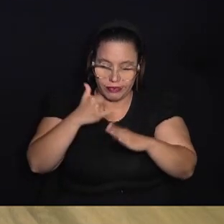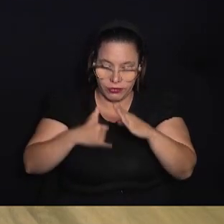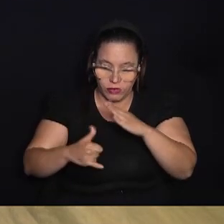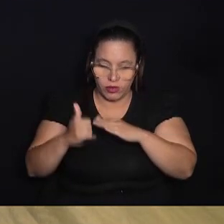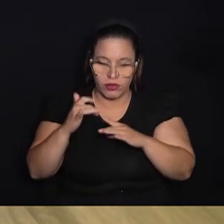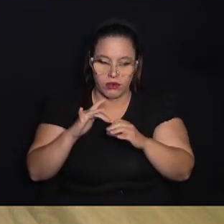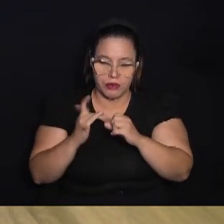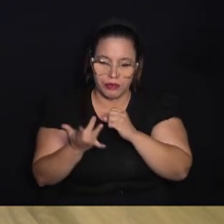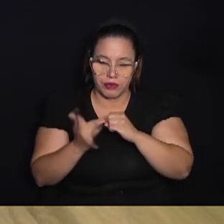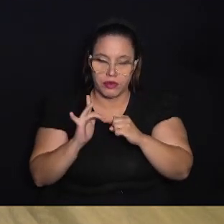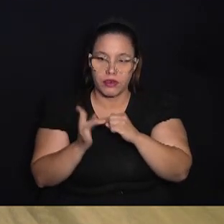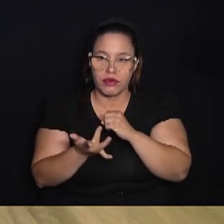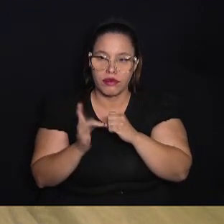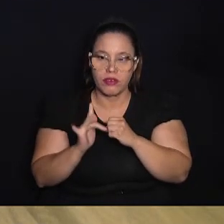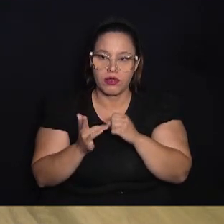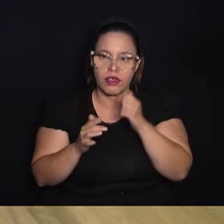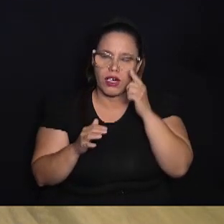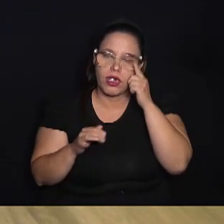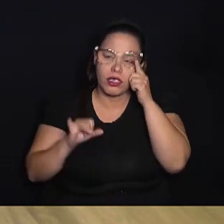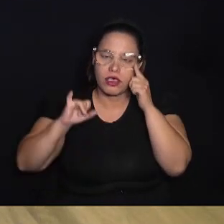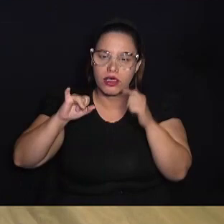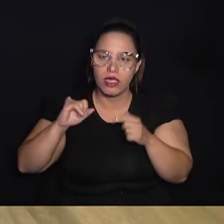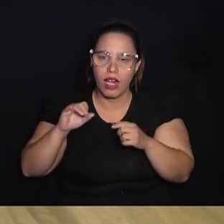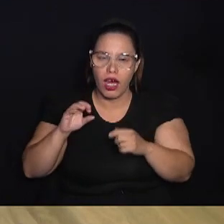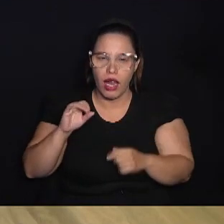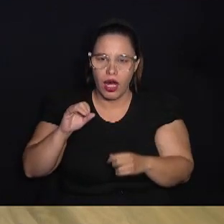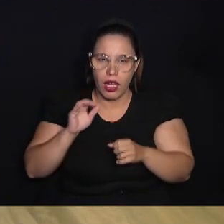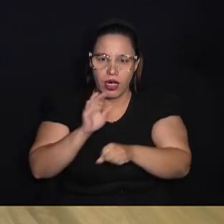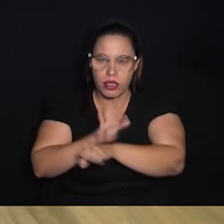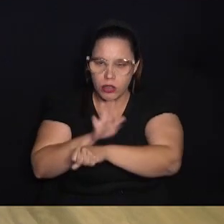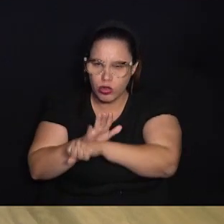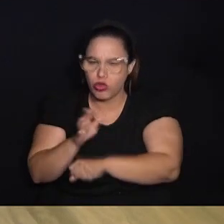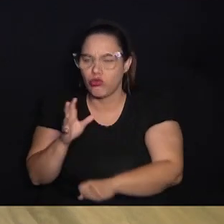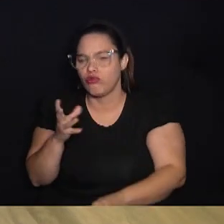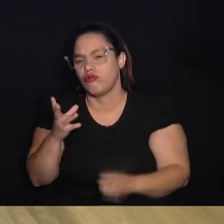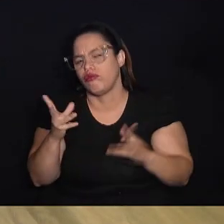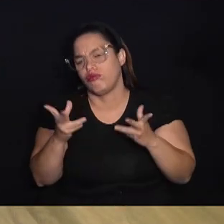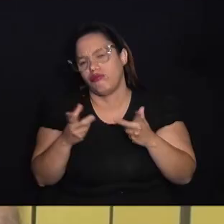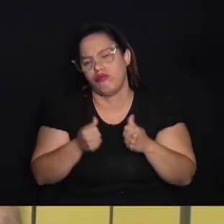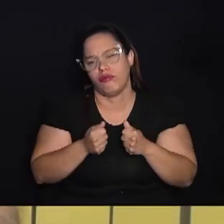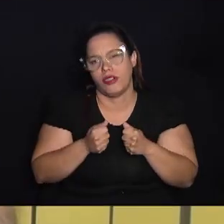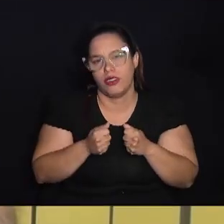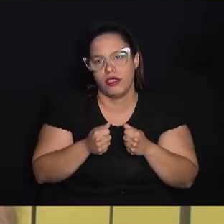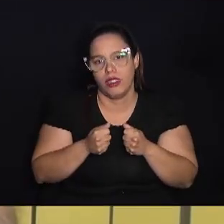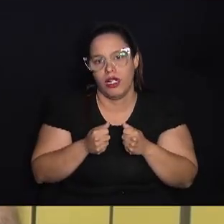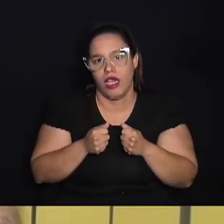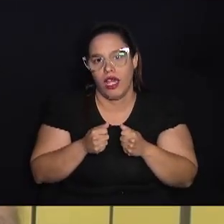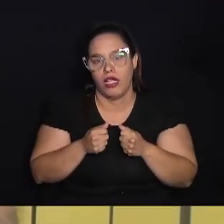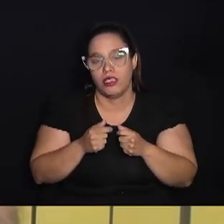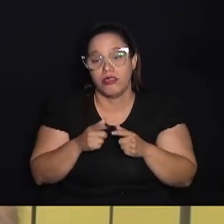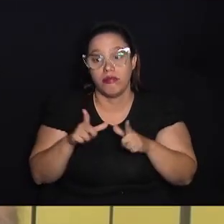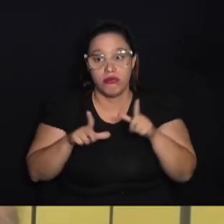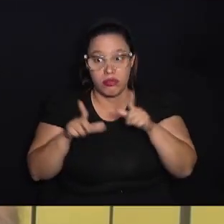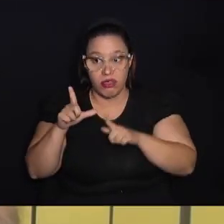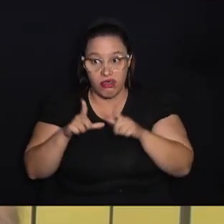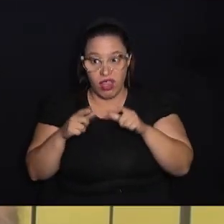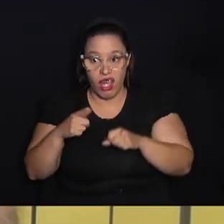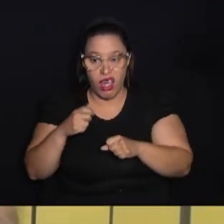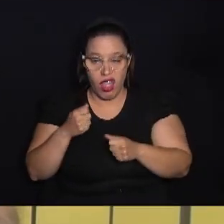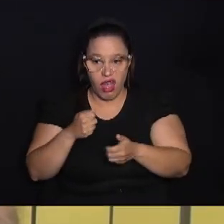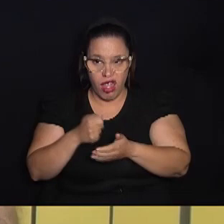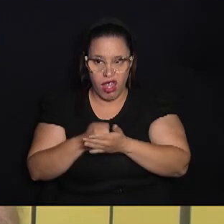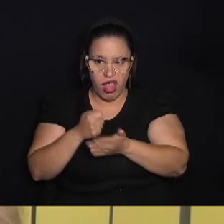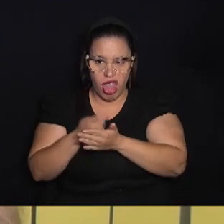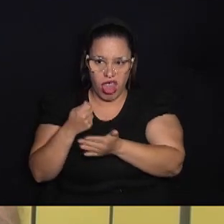sociais SP ajuda bastante assim ajuda muito por enquanto a gente não tem esse canal de a gente não tem esse canal de